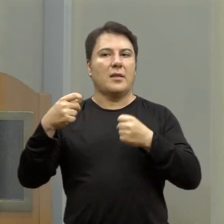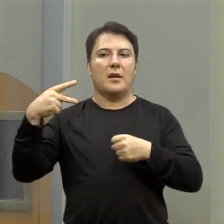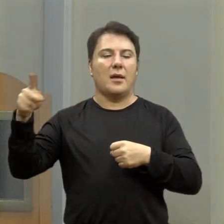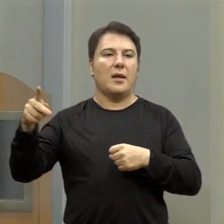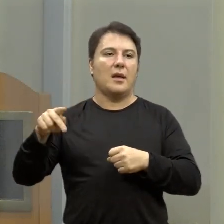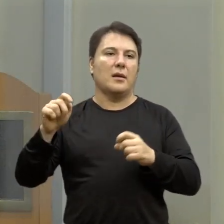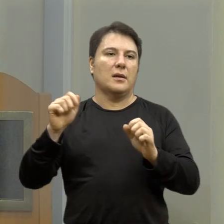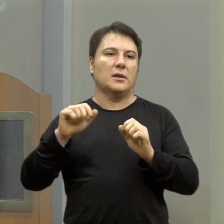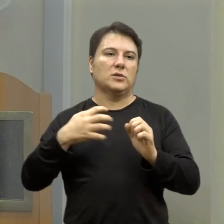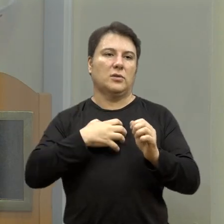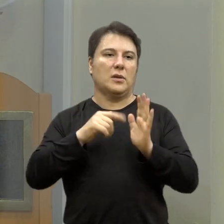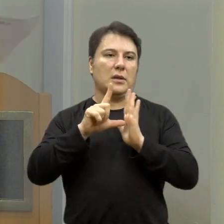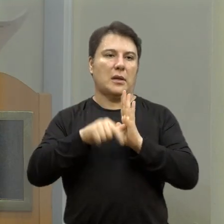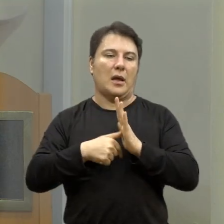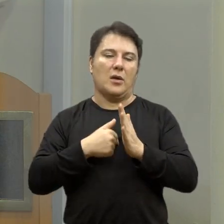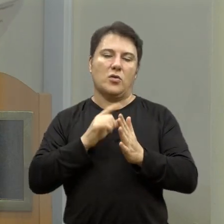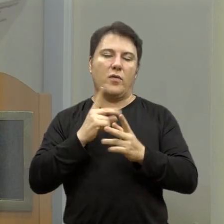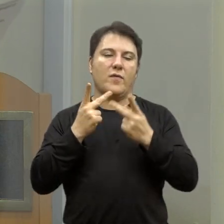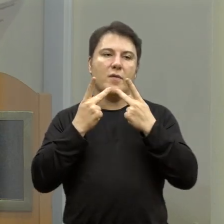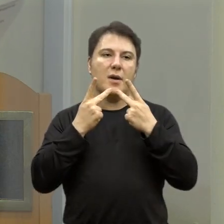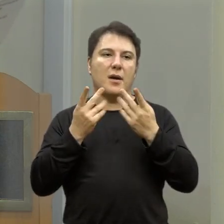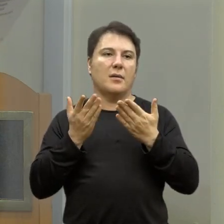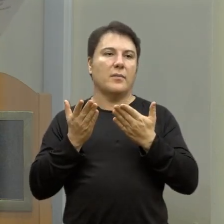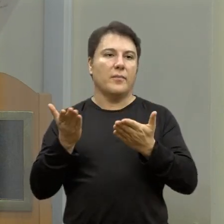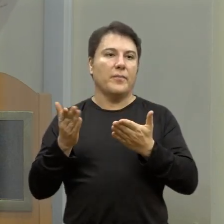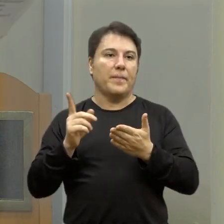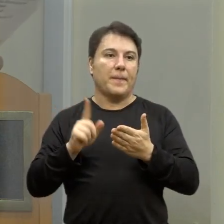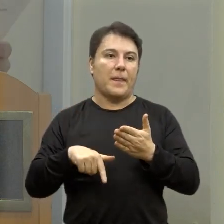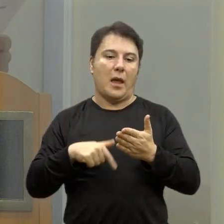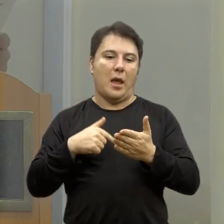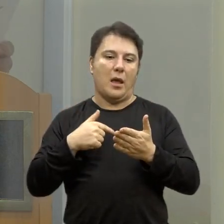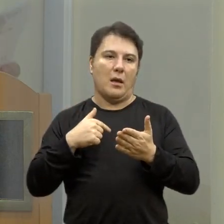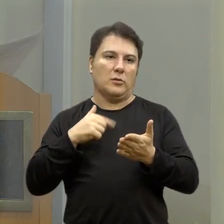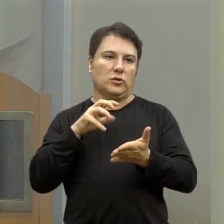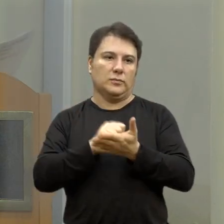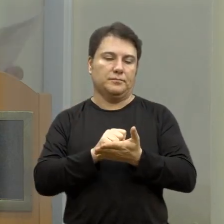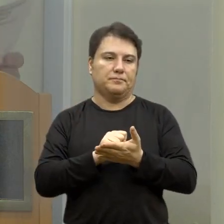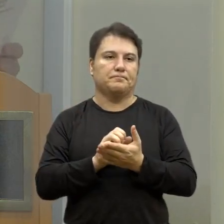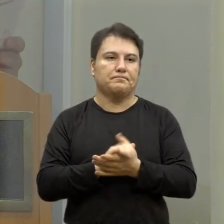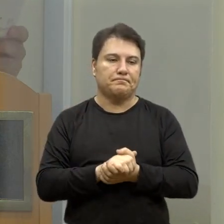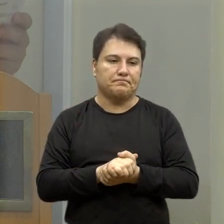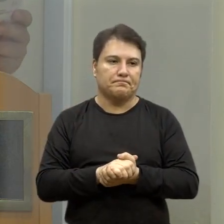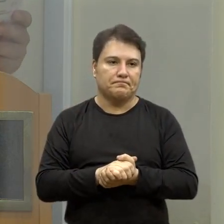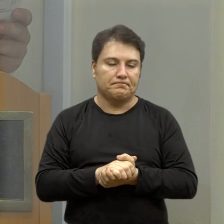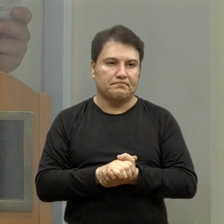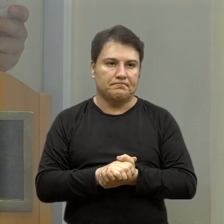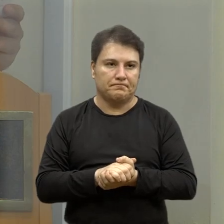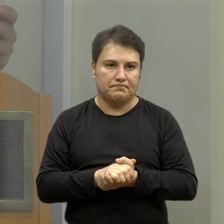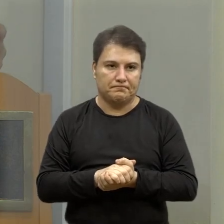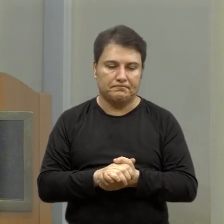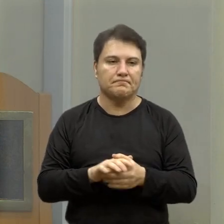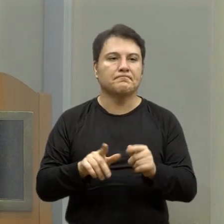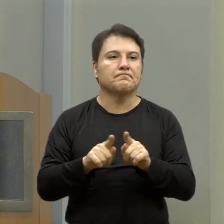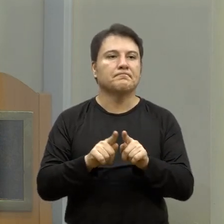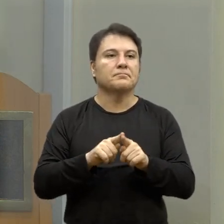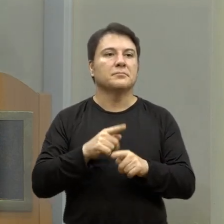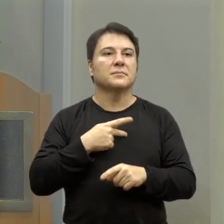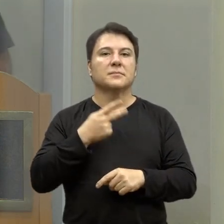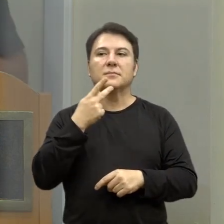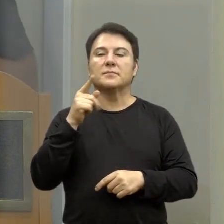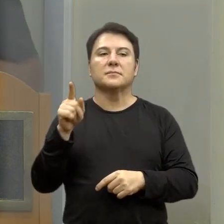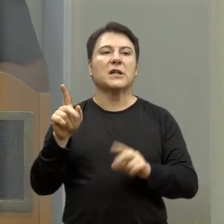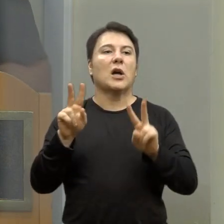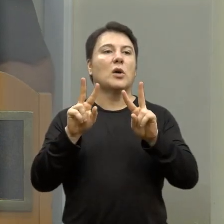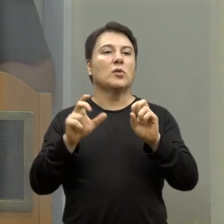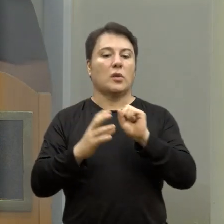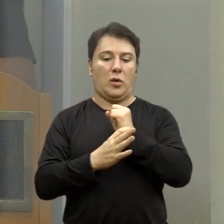e atrasado. Então, eu só queria deixar aqui esse registro. Além disso, eu queria colocar algumas questões. Essa questão de